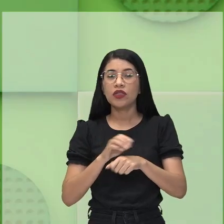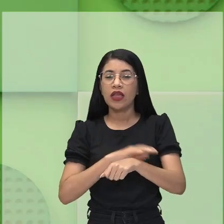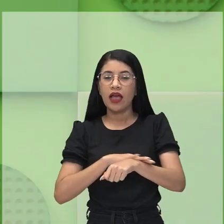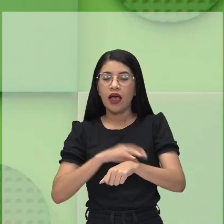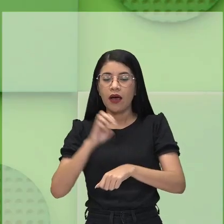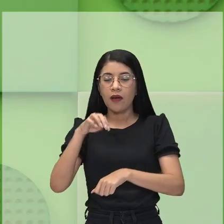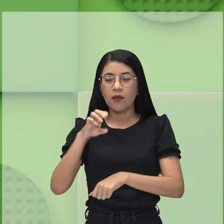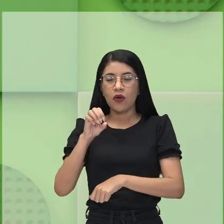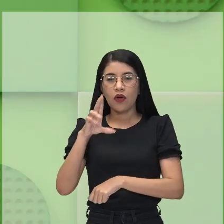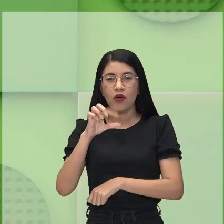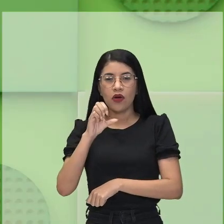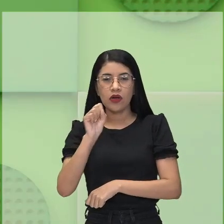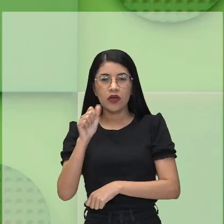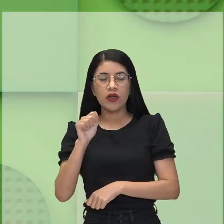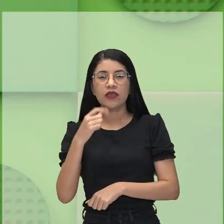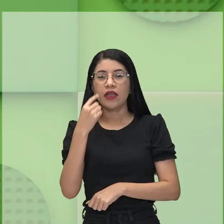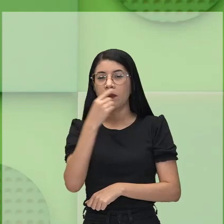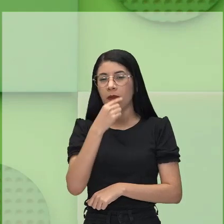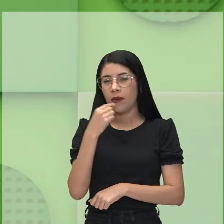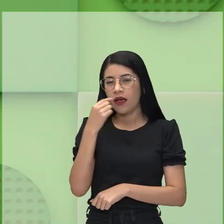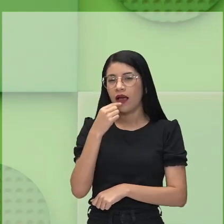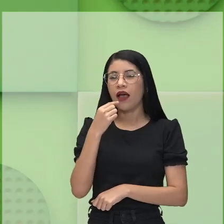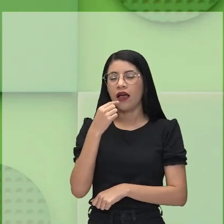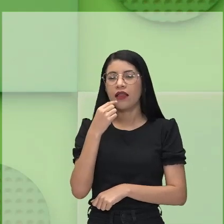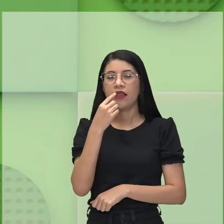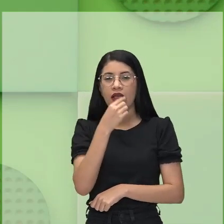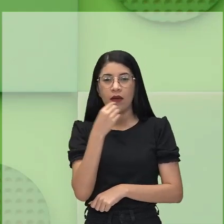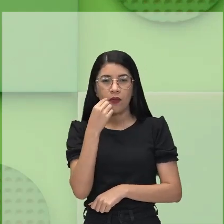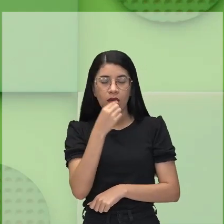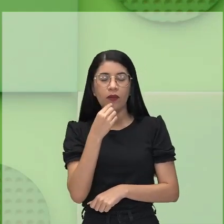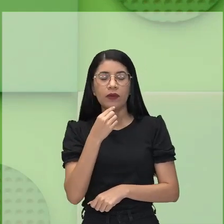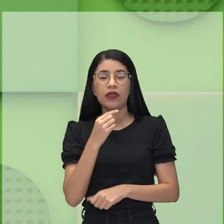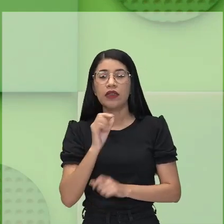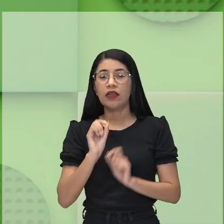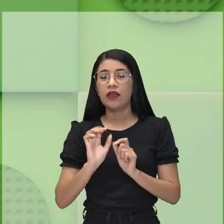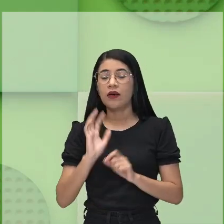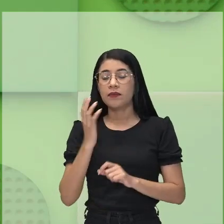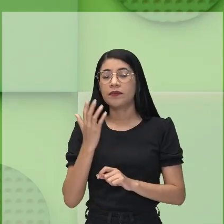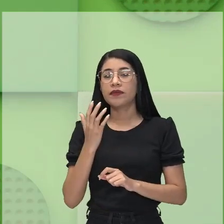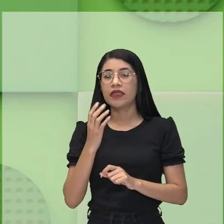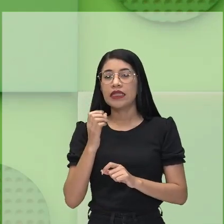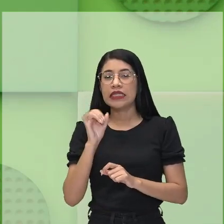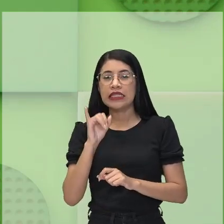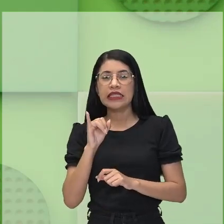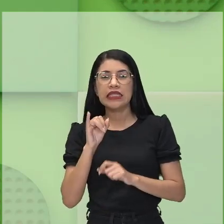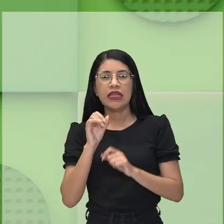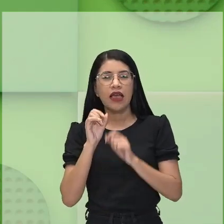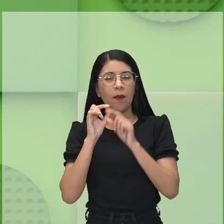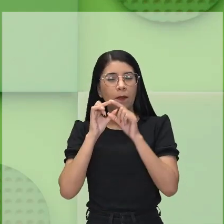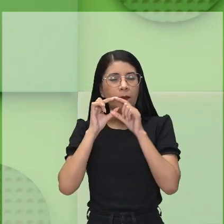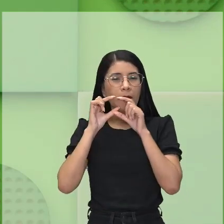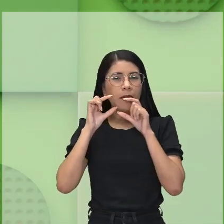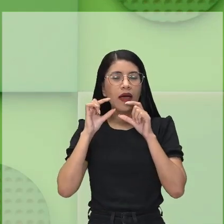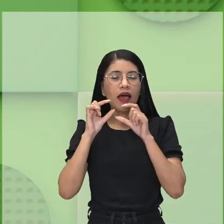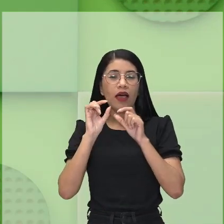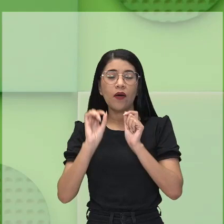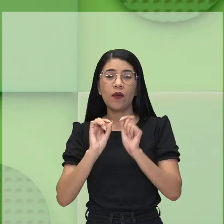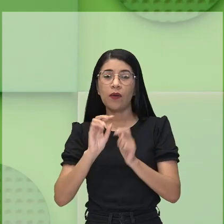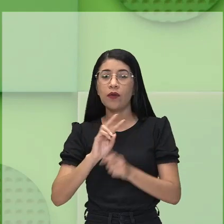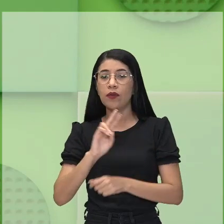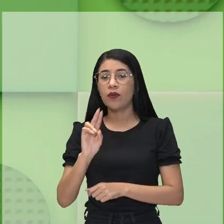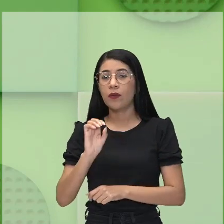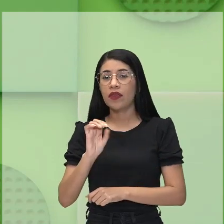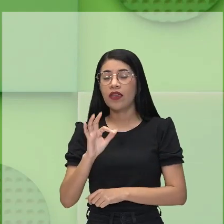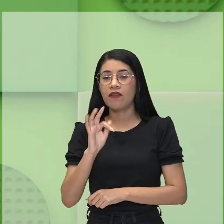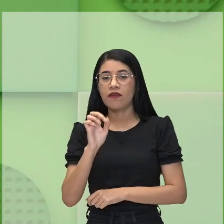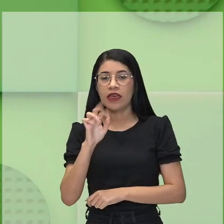podem alcançar a região do lábio, né? E aí essa ferida, quando ela fica bem aparente, elas são conhecidas também como